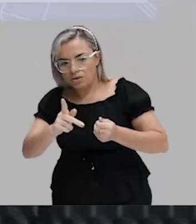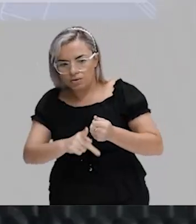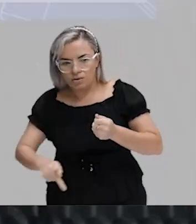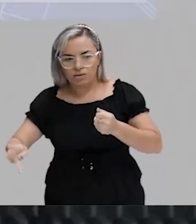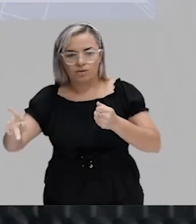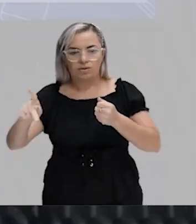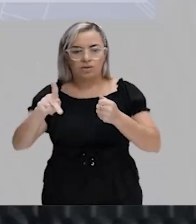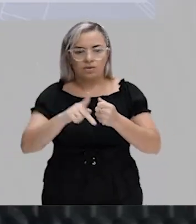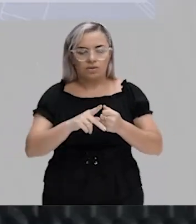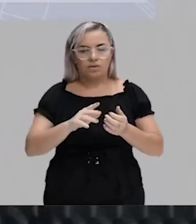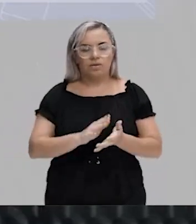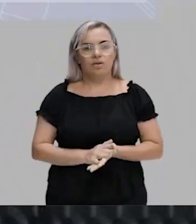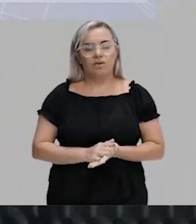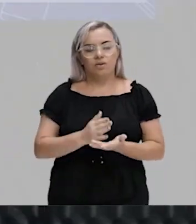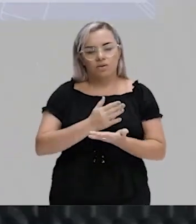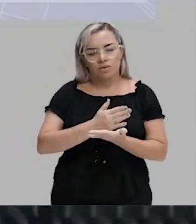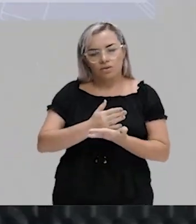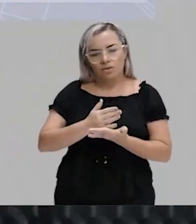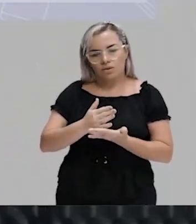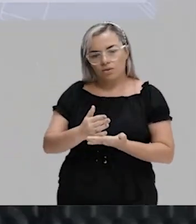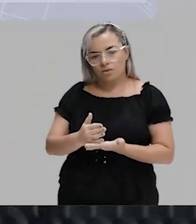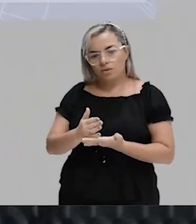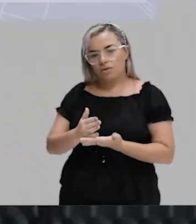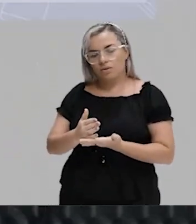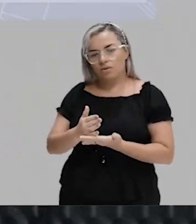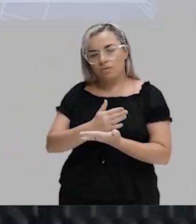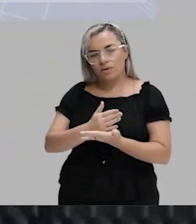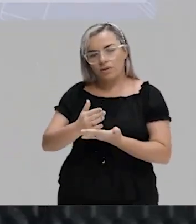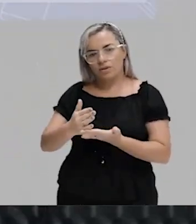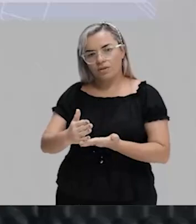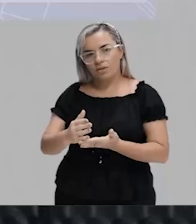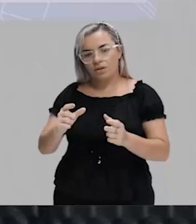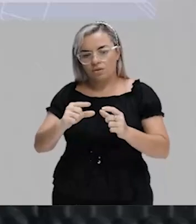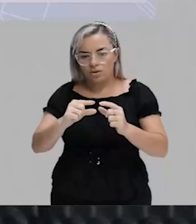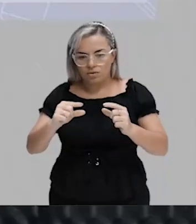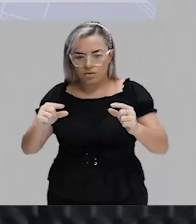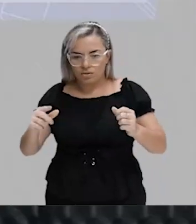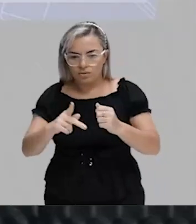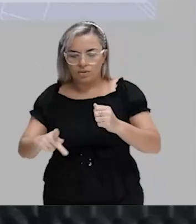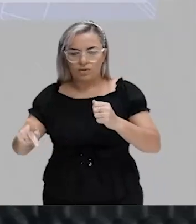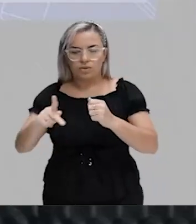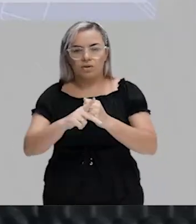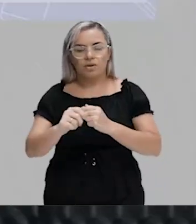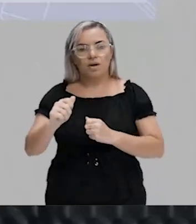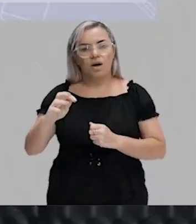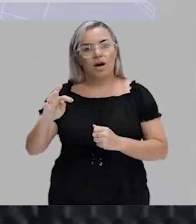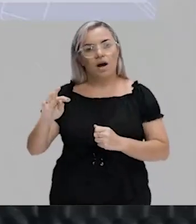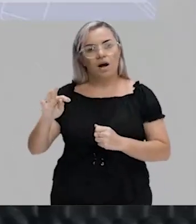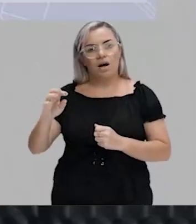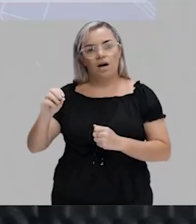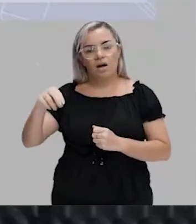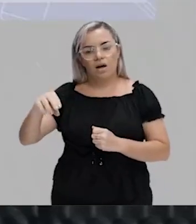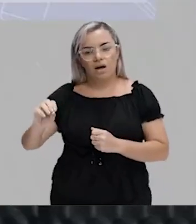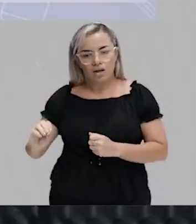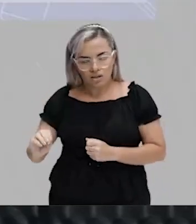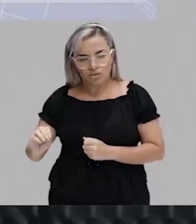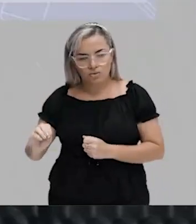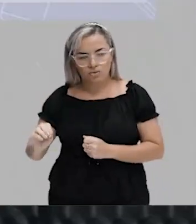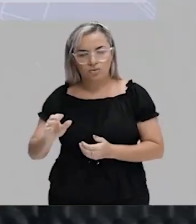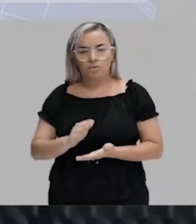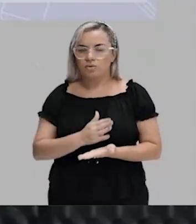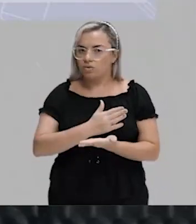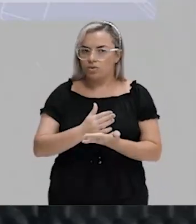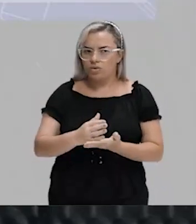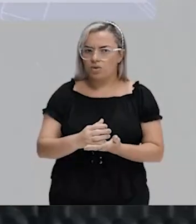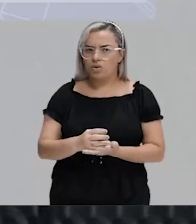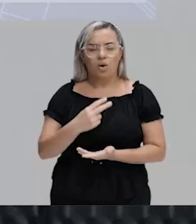incorreto começar uma frase com pronomes átonos. No entanto, em uma circunstância menos formal, como uma